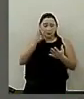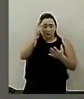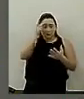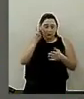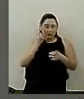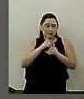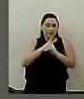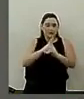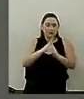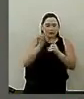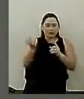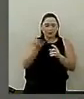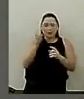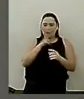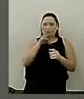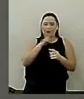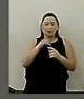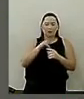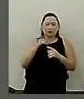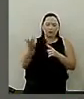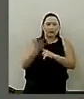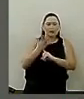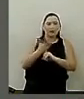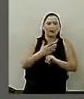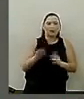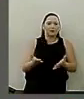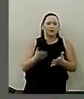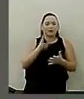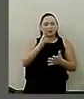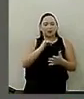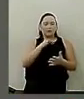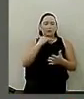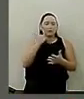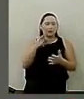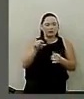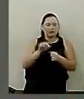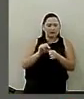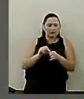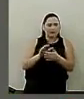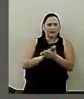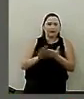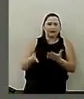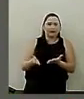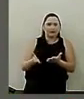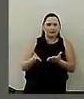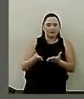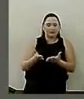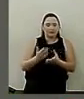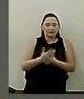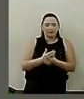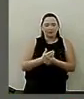a pedir socorro. Mestre, mestre, nós estamos perecendo e o senhor não faz nada, fica aí dormindo.